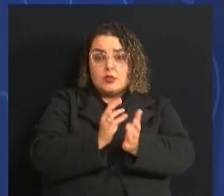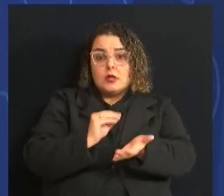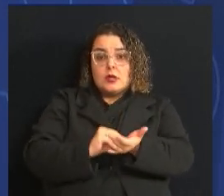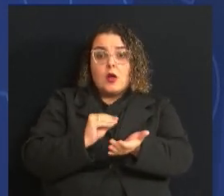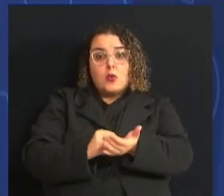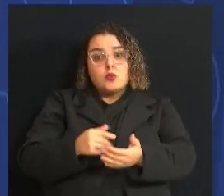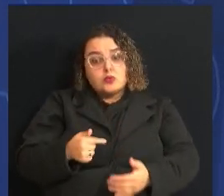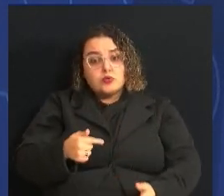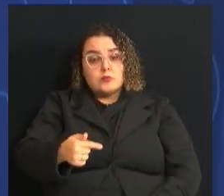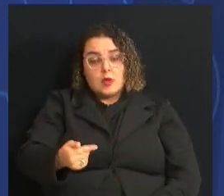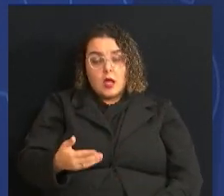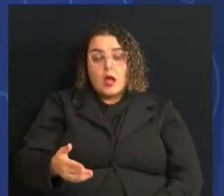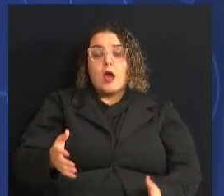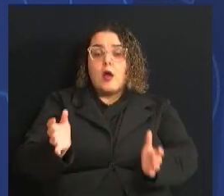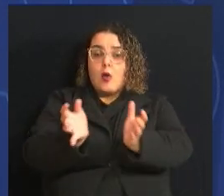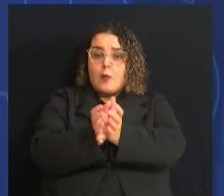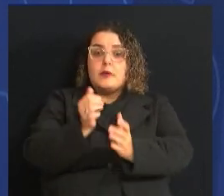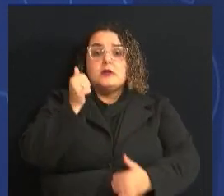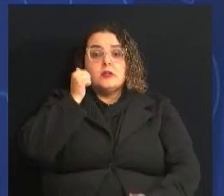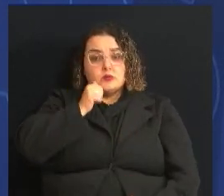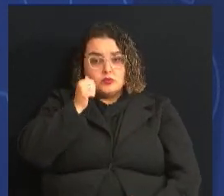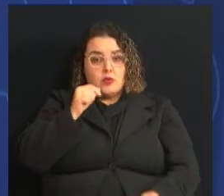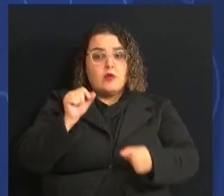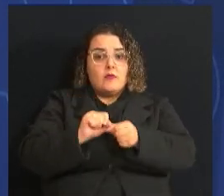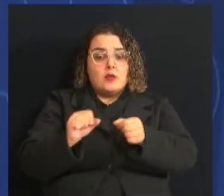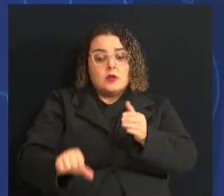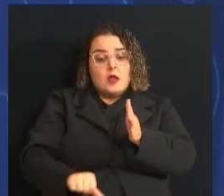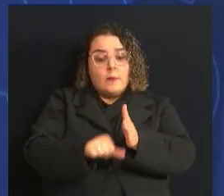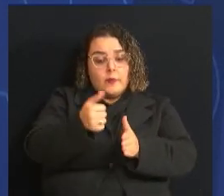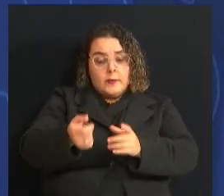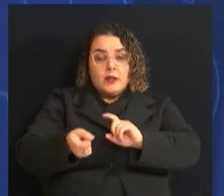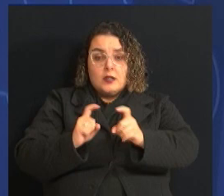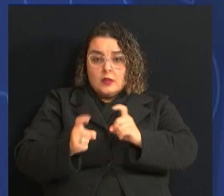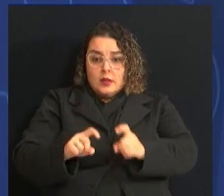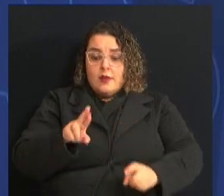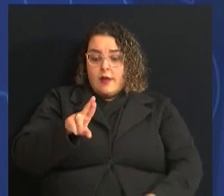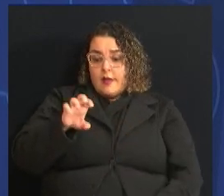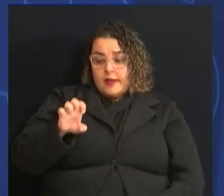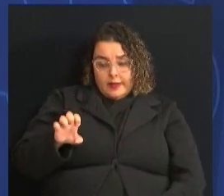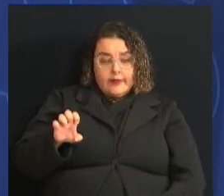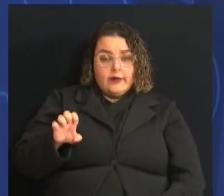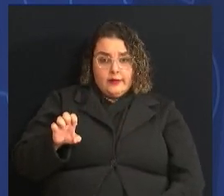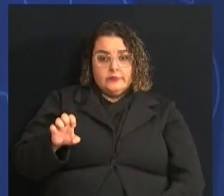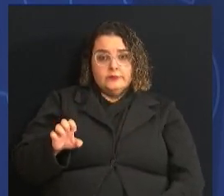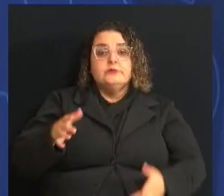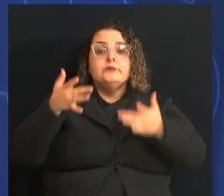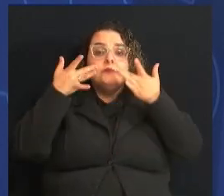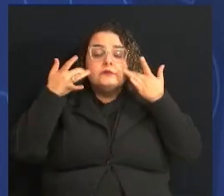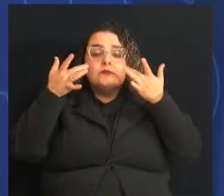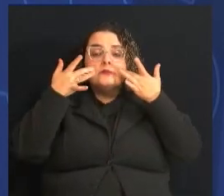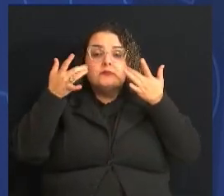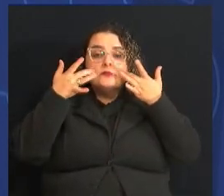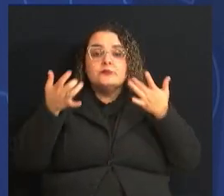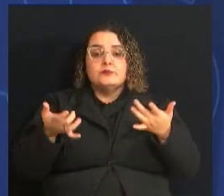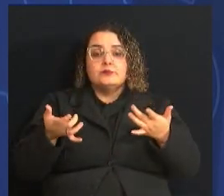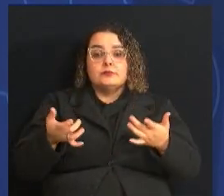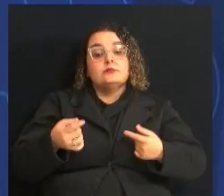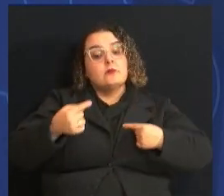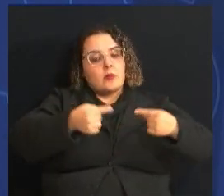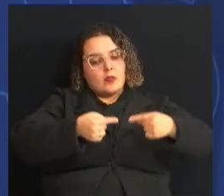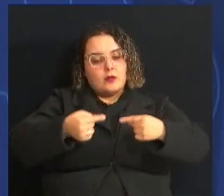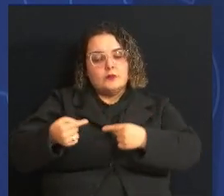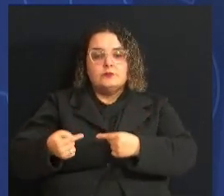semana a Comissão da Mulher realizou a primeira reunião extraordinária no Teatro Bento Quirino e debateu